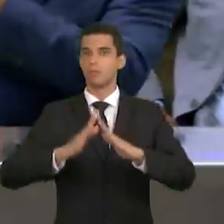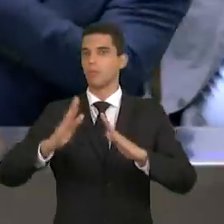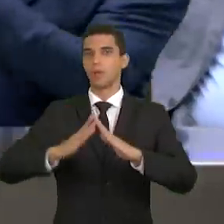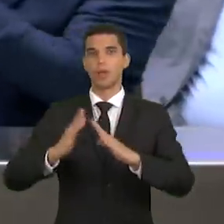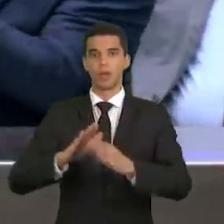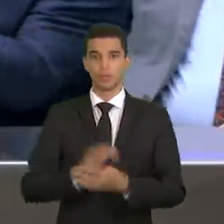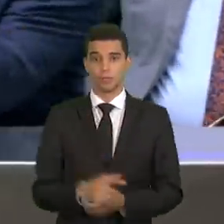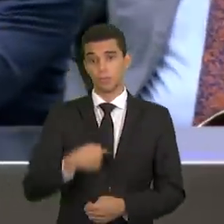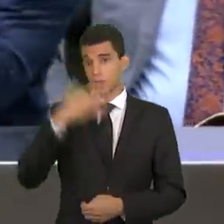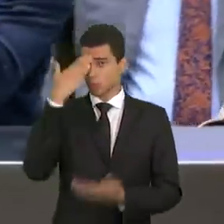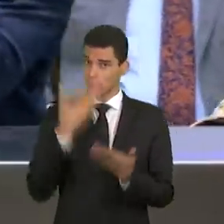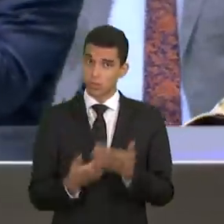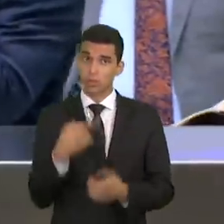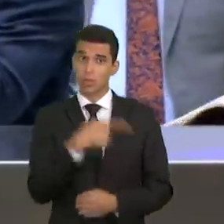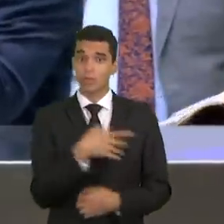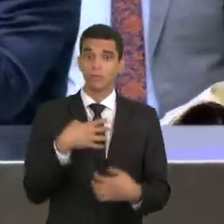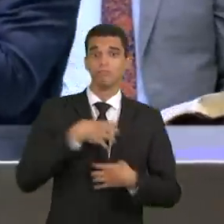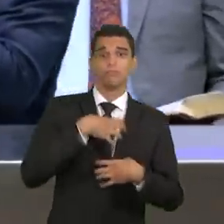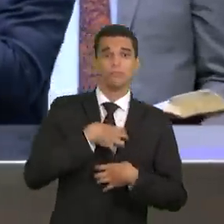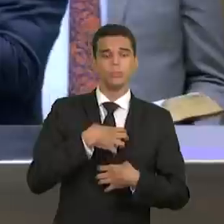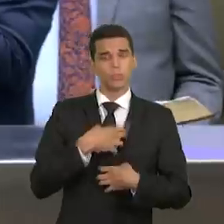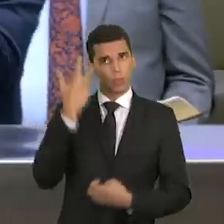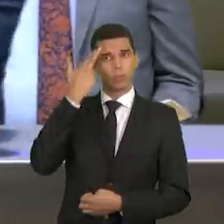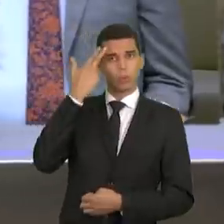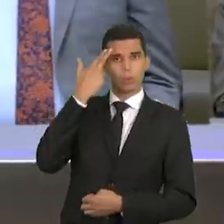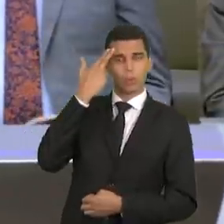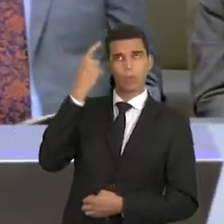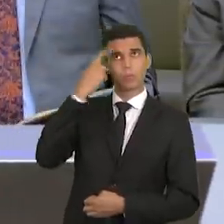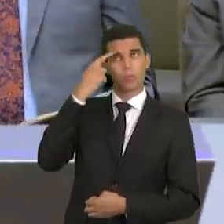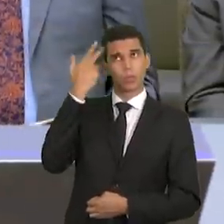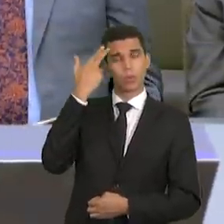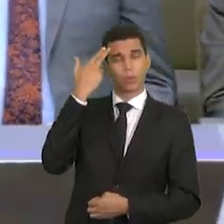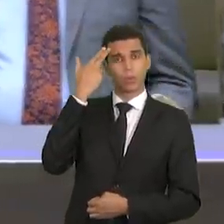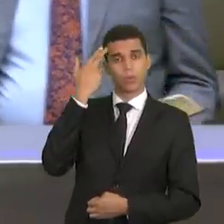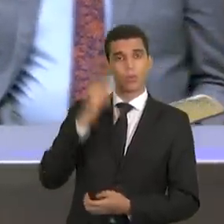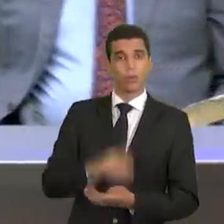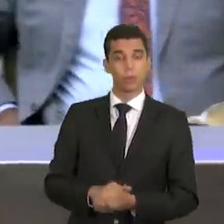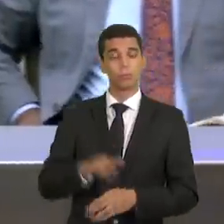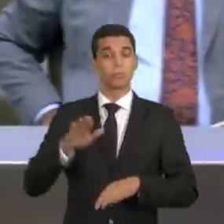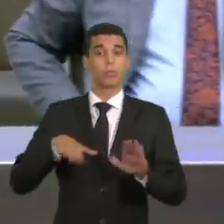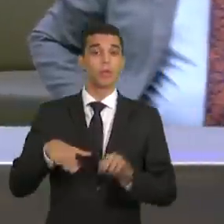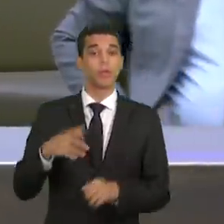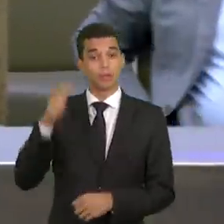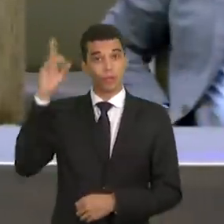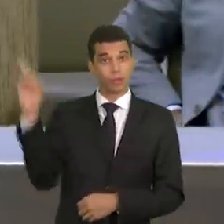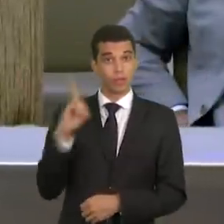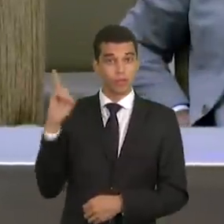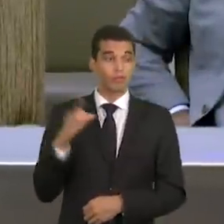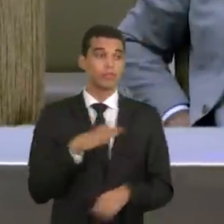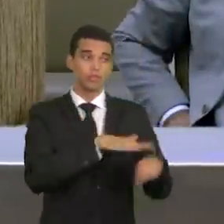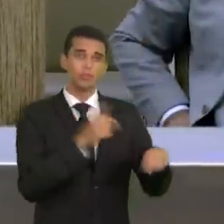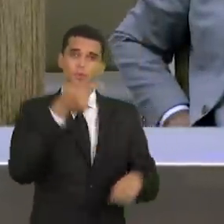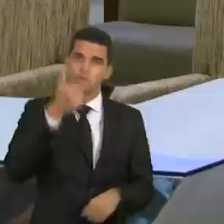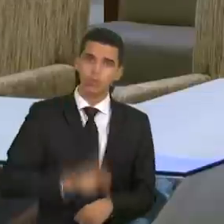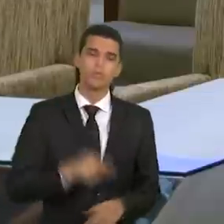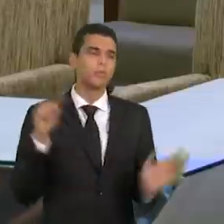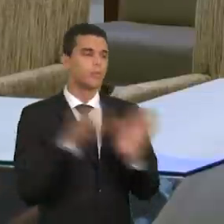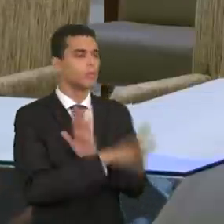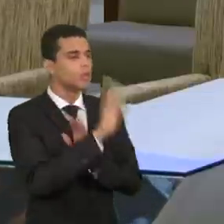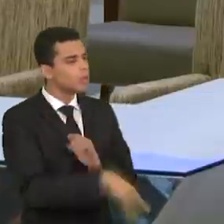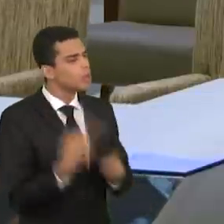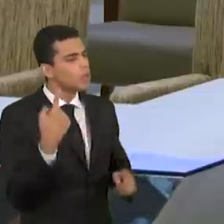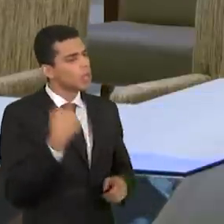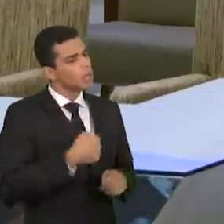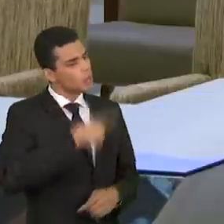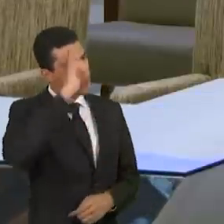Acredito que ele estava no seu senso normal. Aí de repente Davi manda chamar ele outra vez e pergunta: por que tu não fostes para